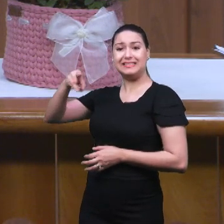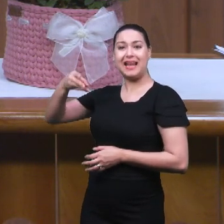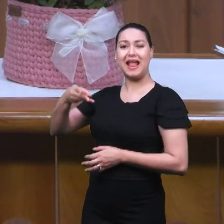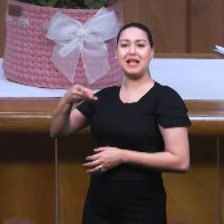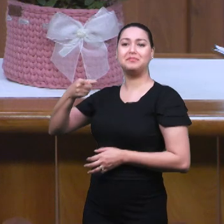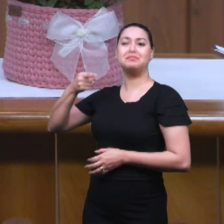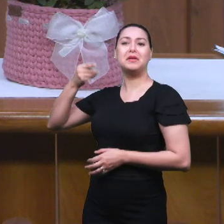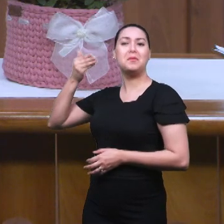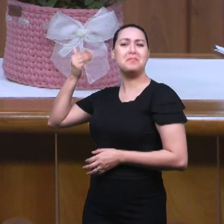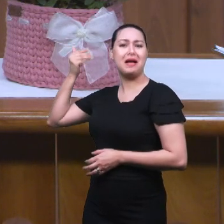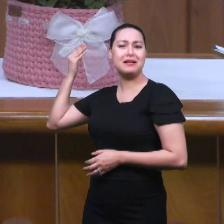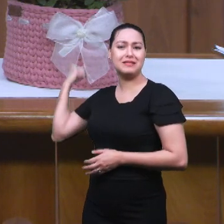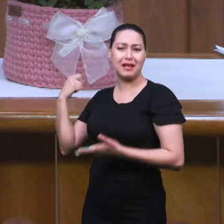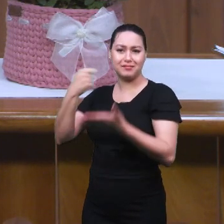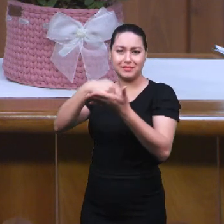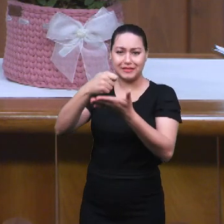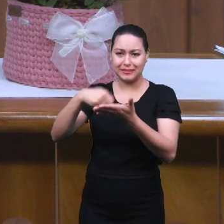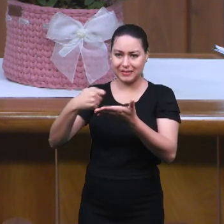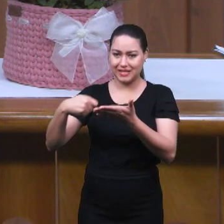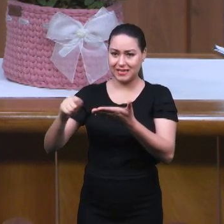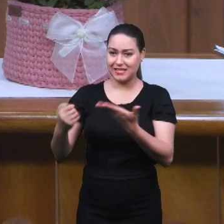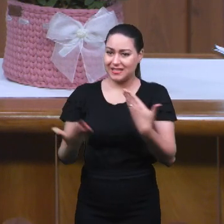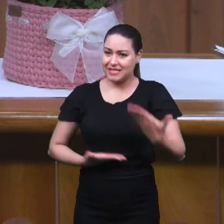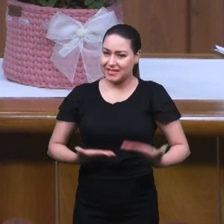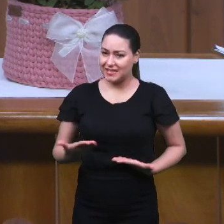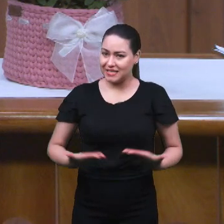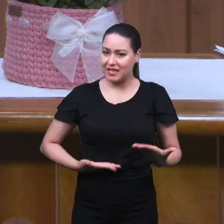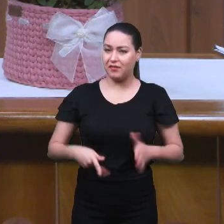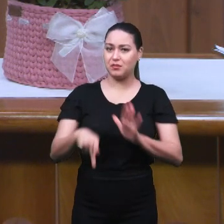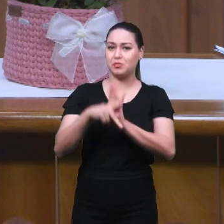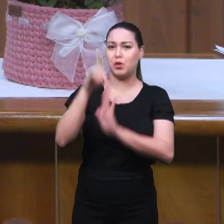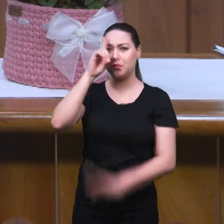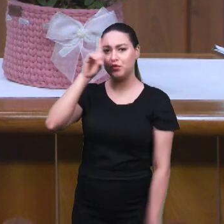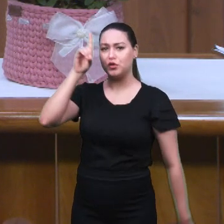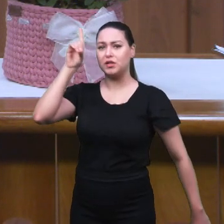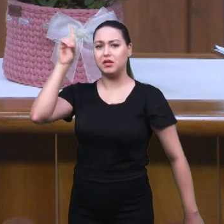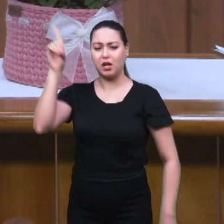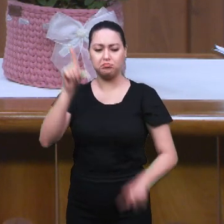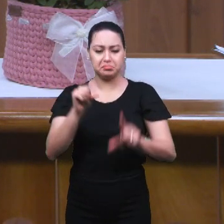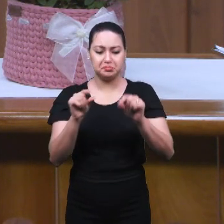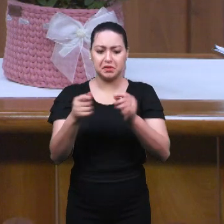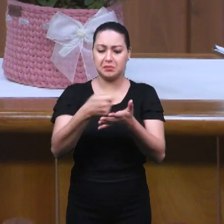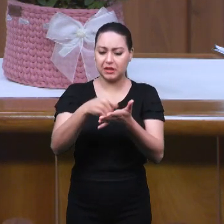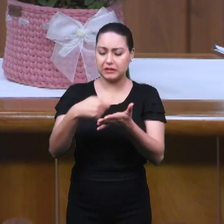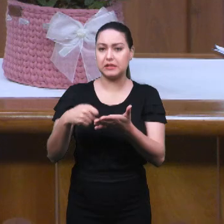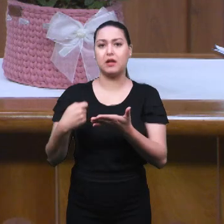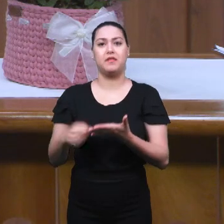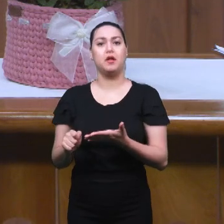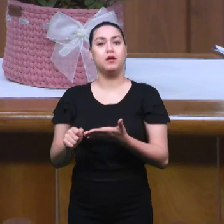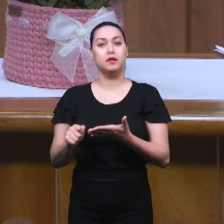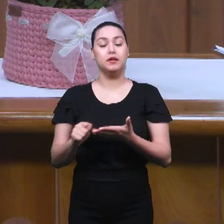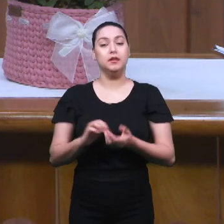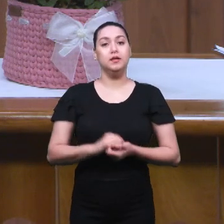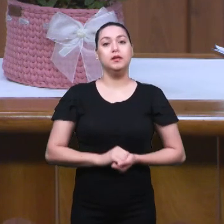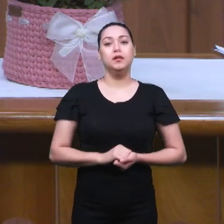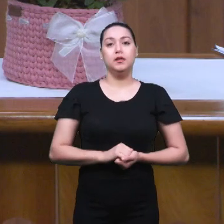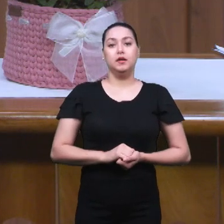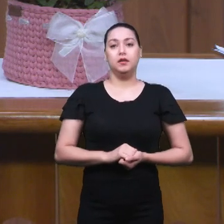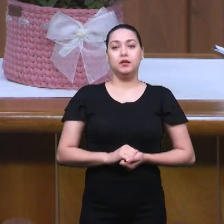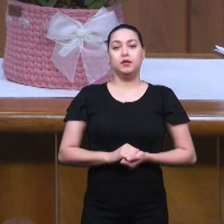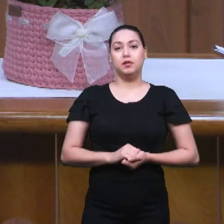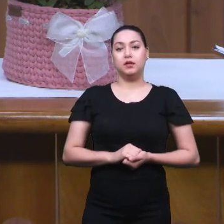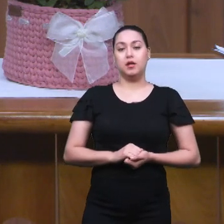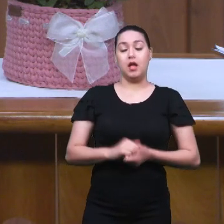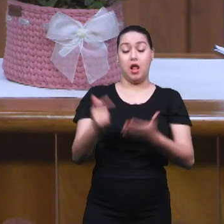atrás, escrita, servos de Deus, especificamente, estamos falando com relação ao livro